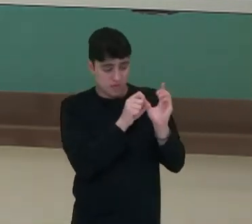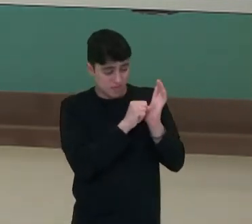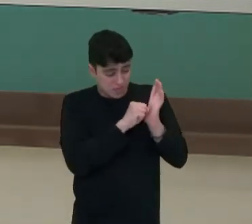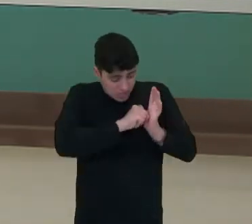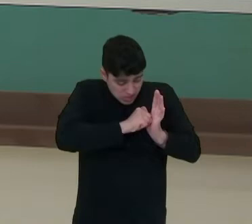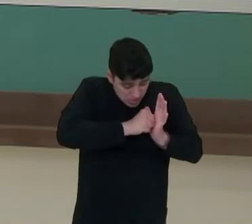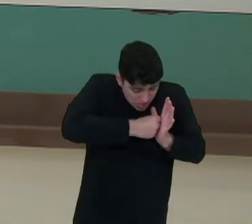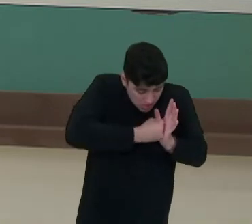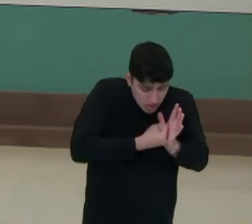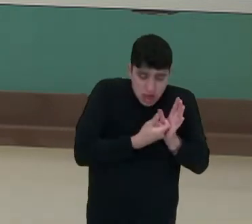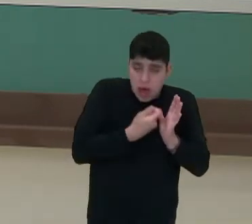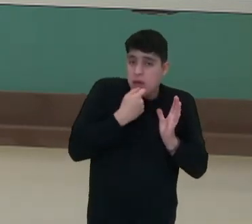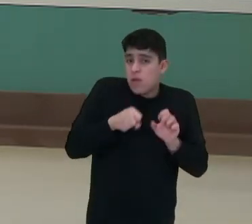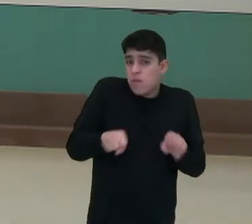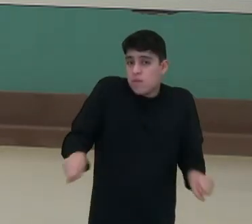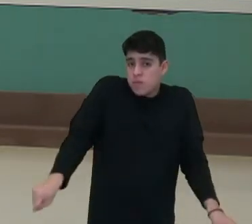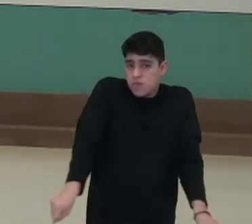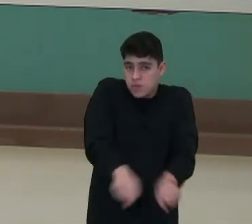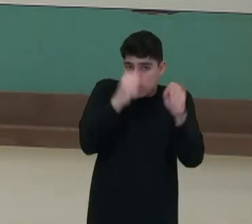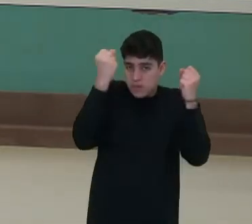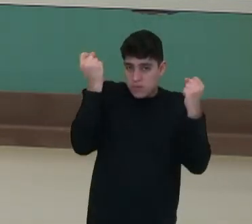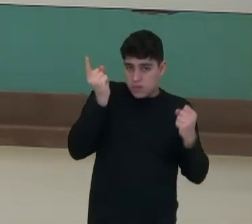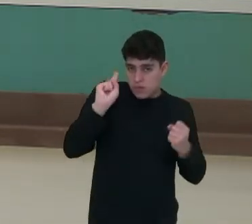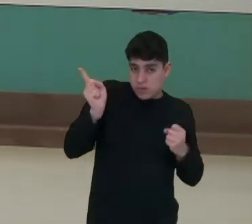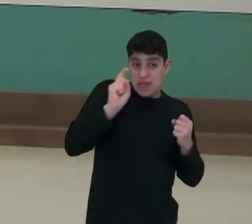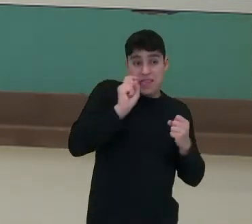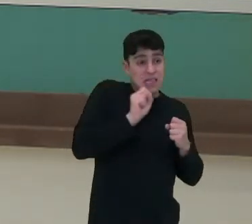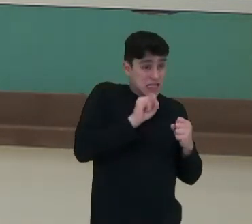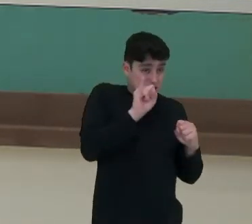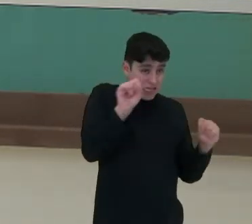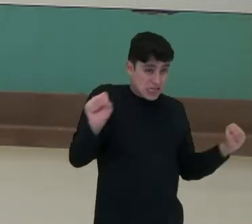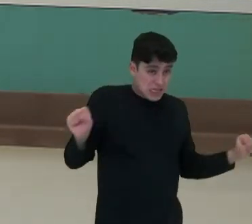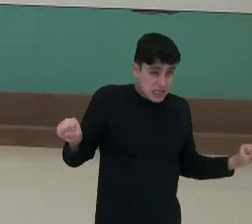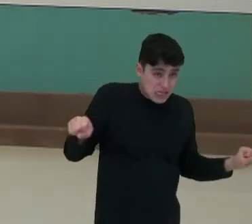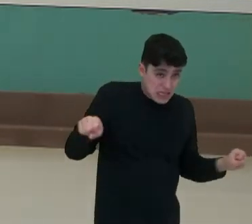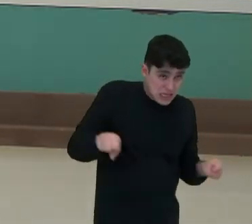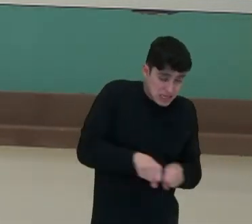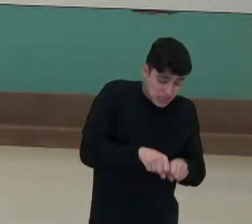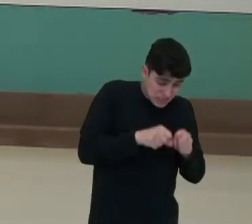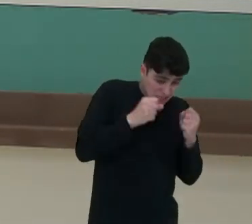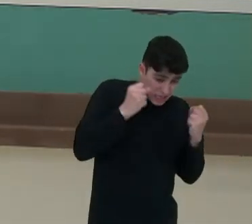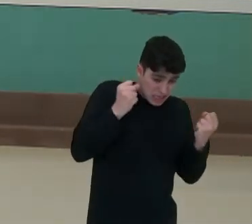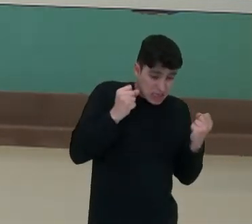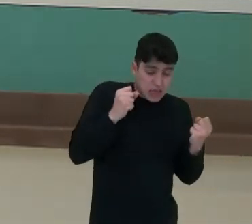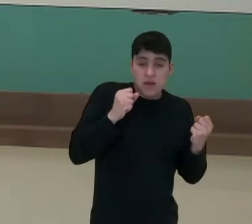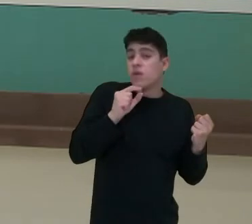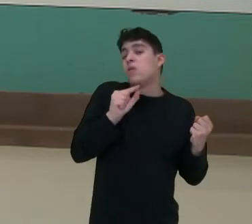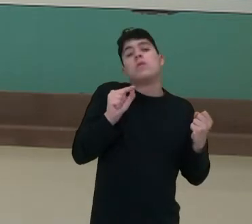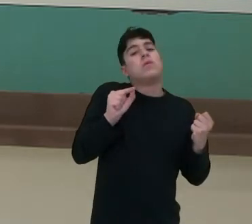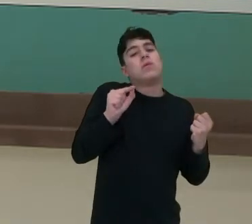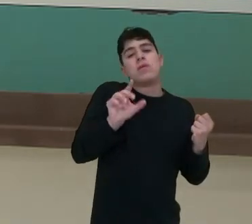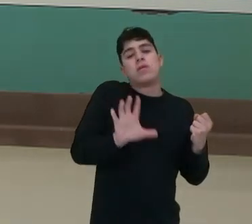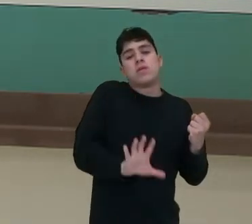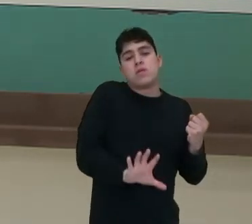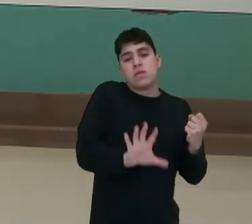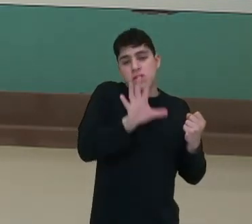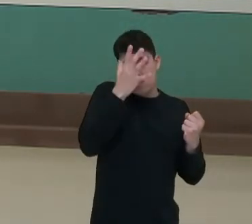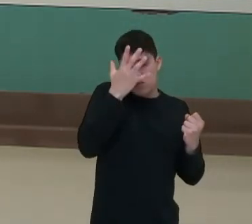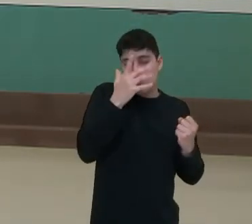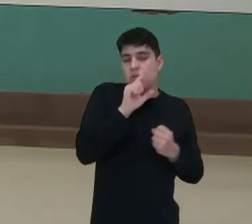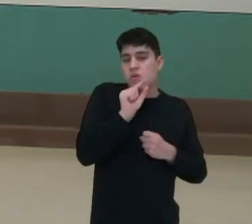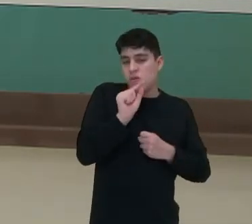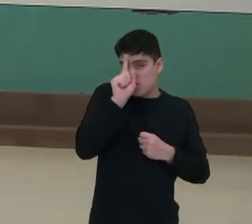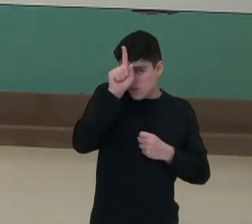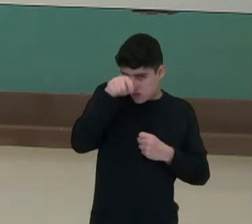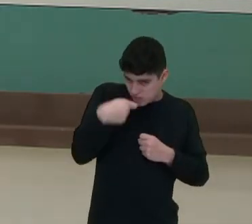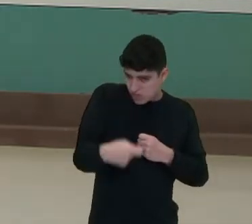não rompeu. A partir do momento que ela rompe, vai acontecer alguma coisa e nós vamos falar